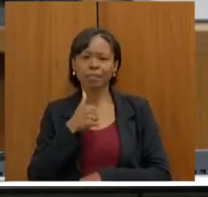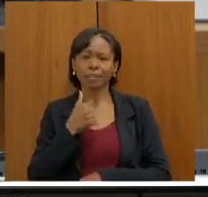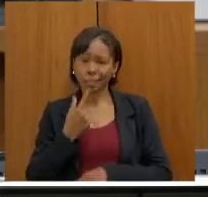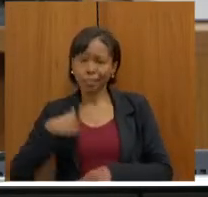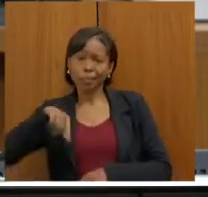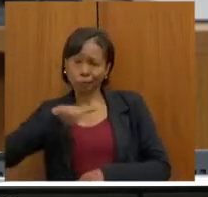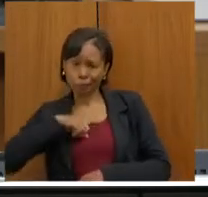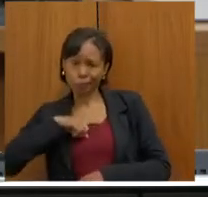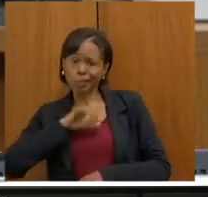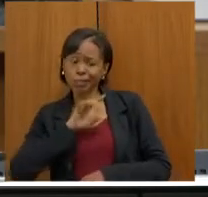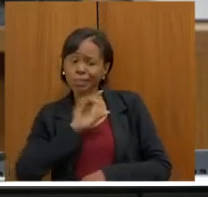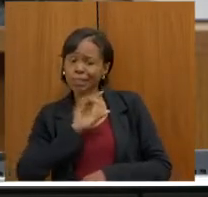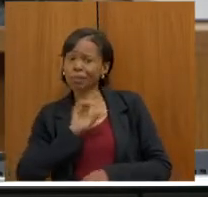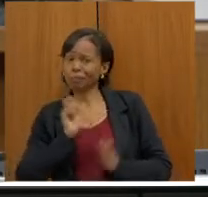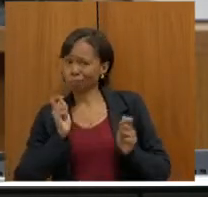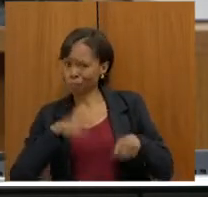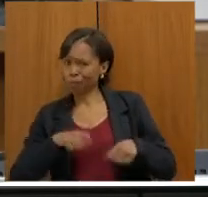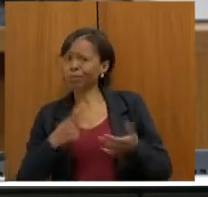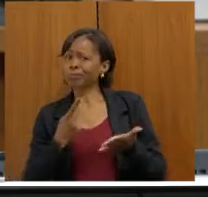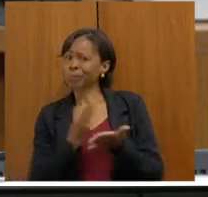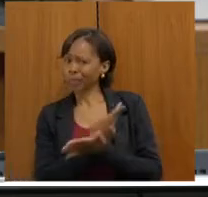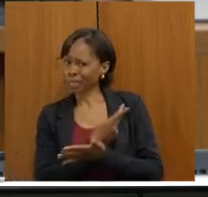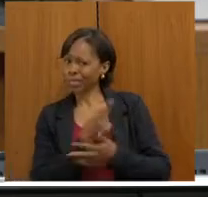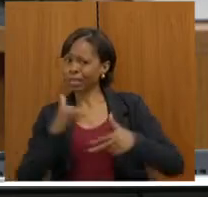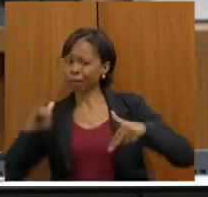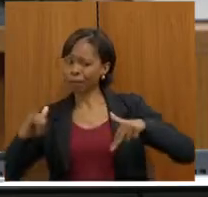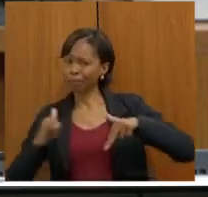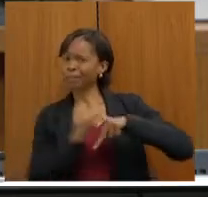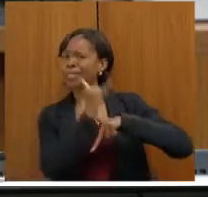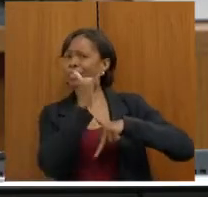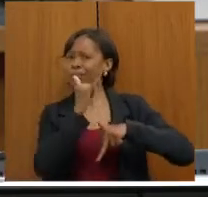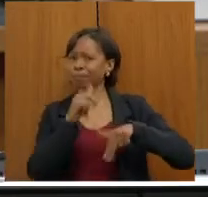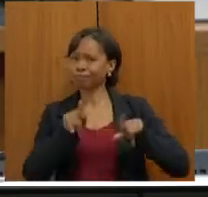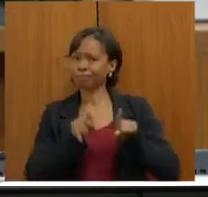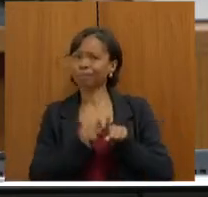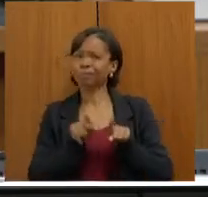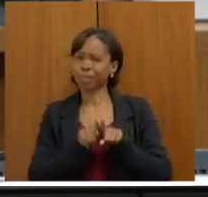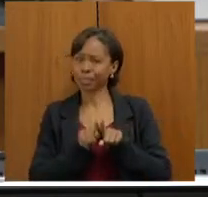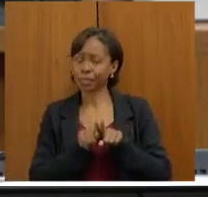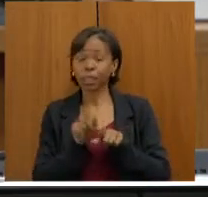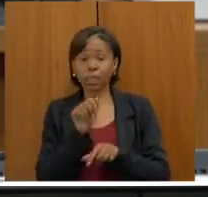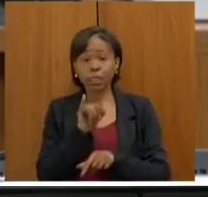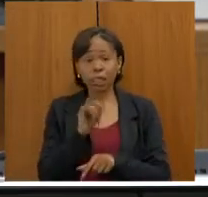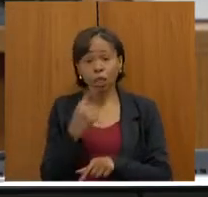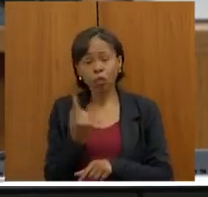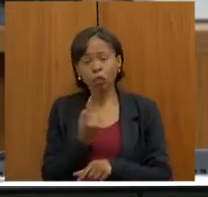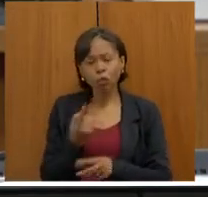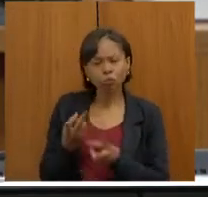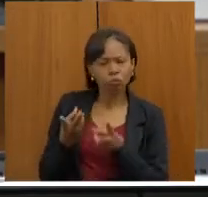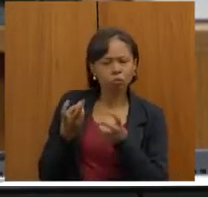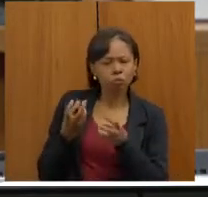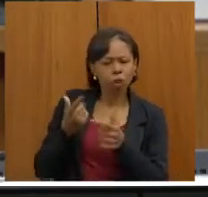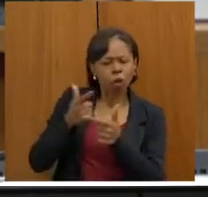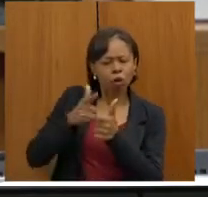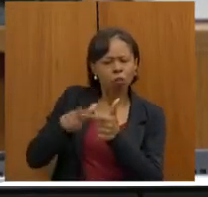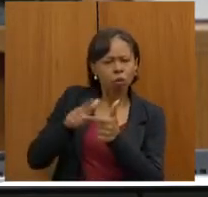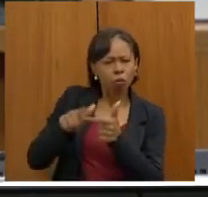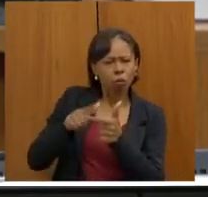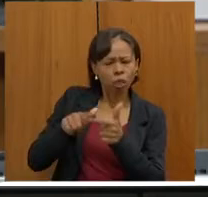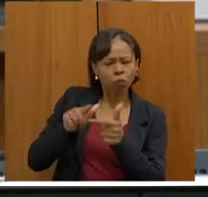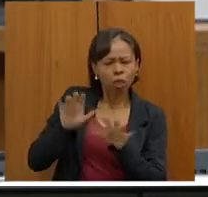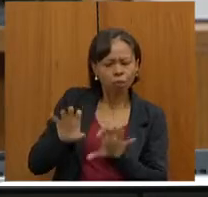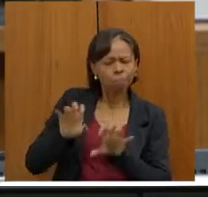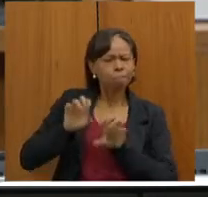vítimas a qualquer momento então quando a gente enfrenta um problema e traz para si a